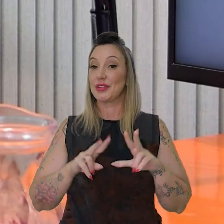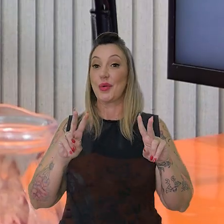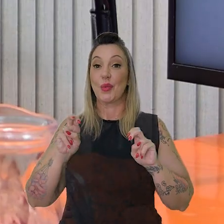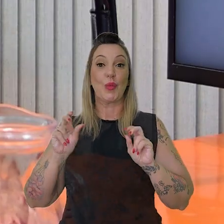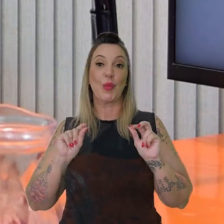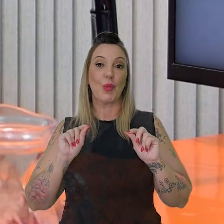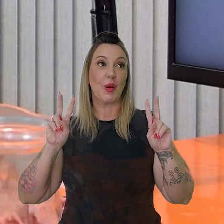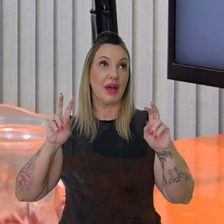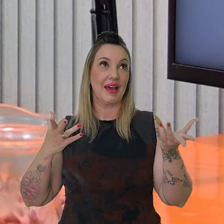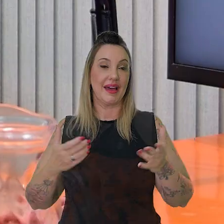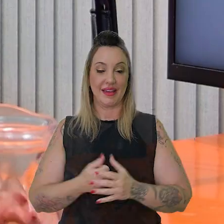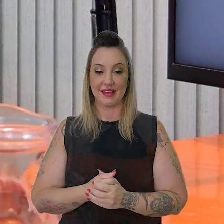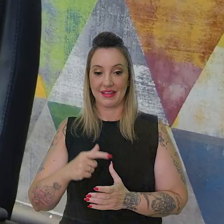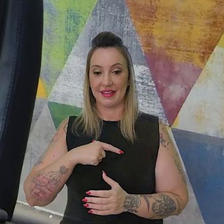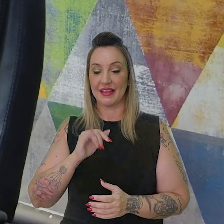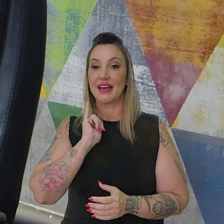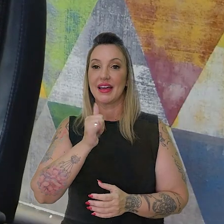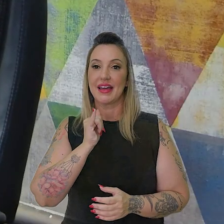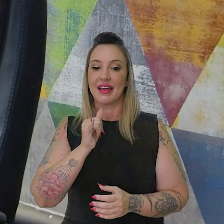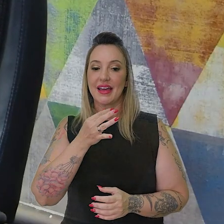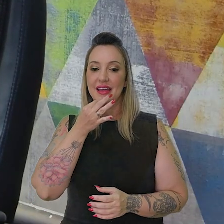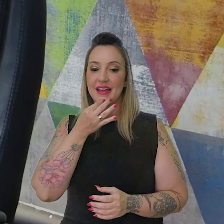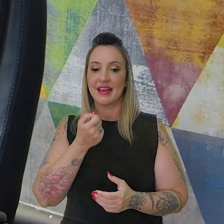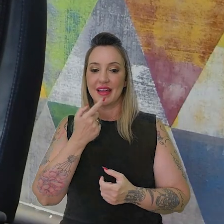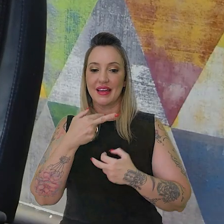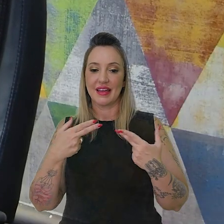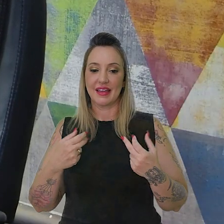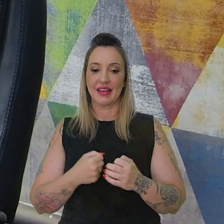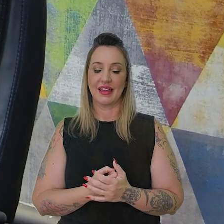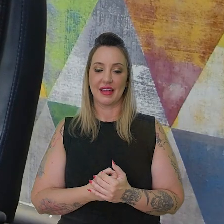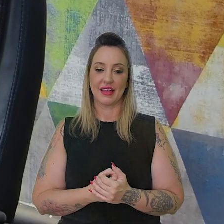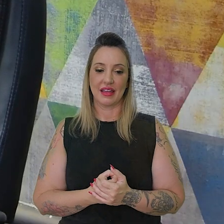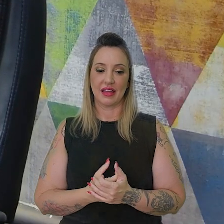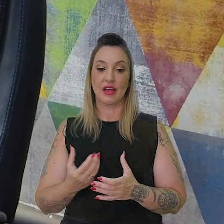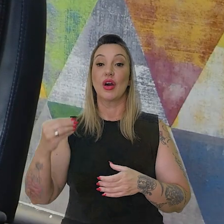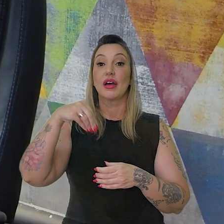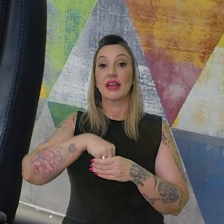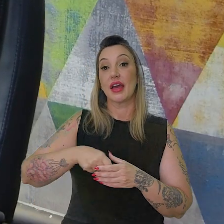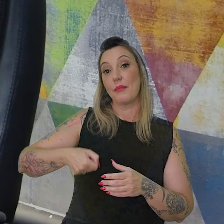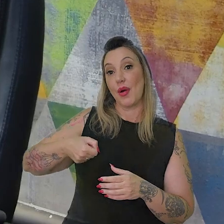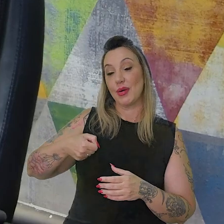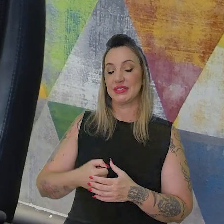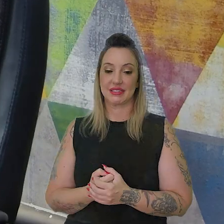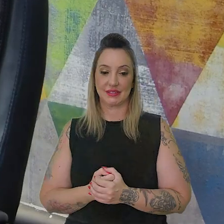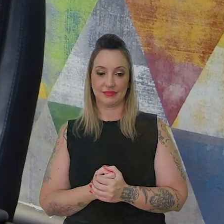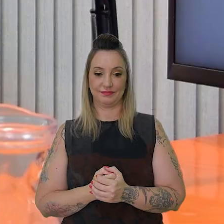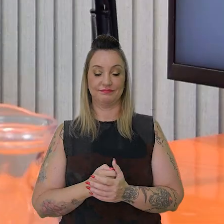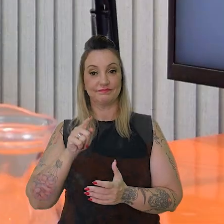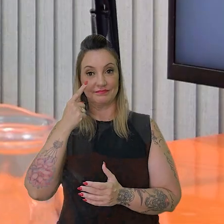qual âmbito a gente tinha comentado de alguma coisa de a do cabe na BSA